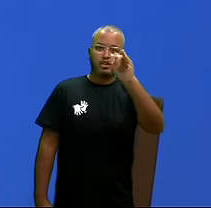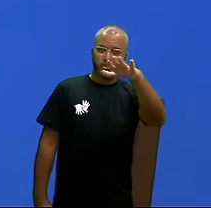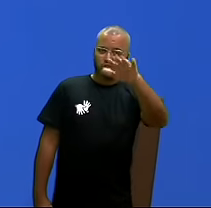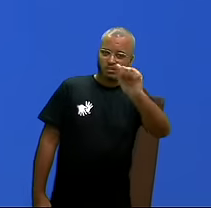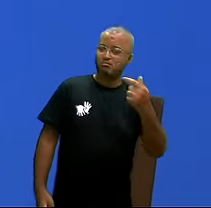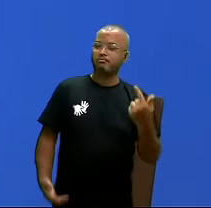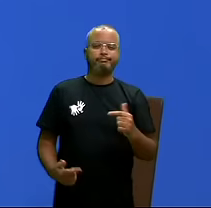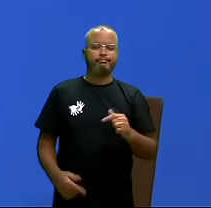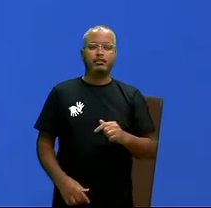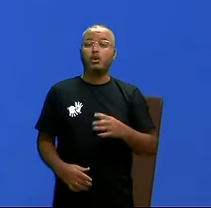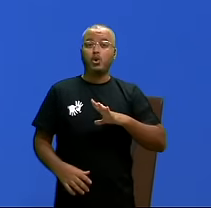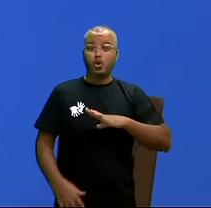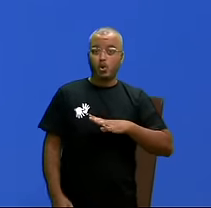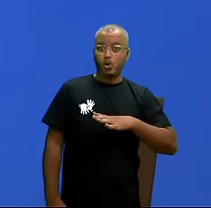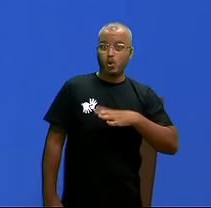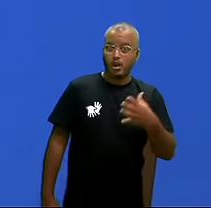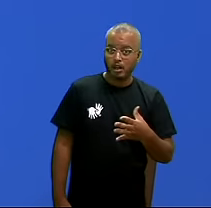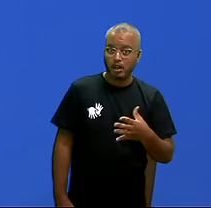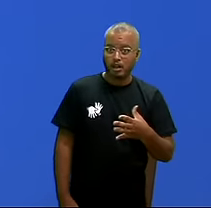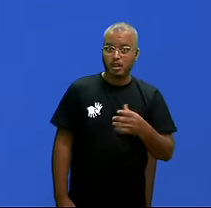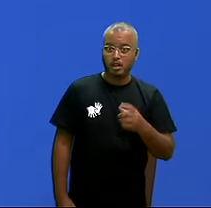maus. Coragem você precisa todo dia.